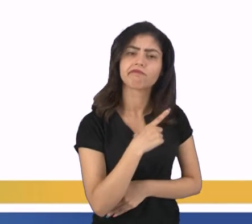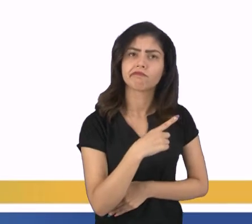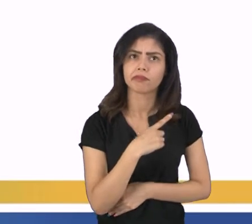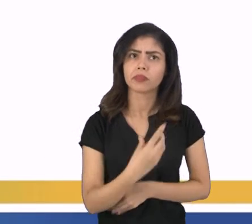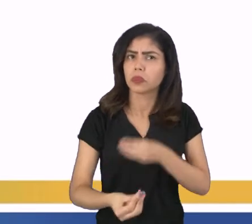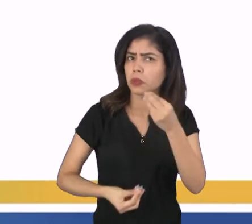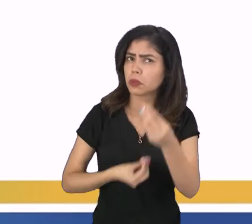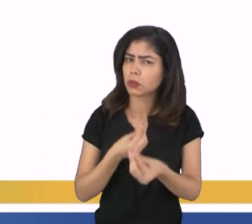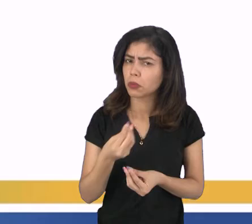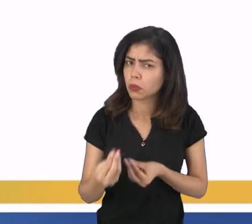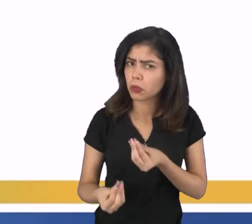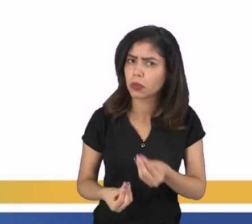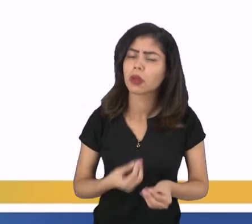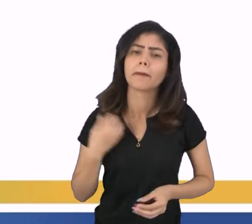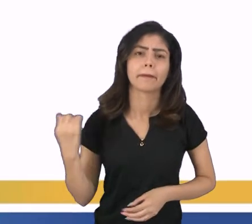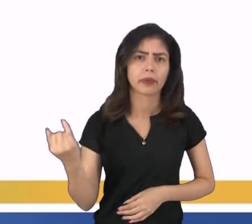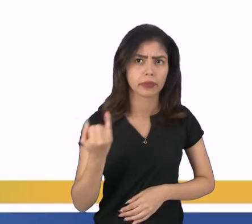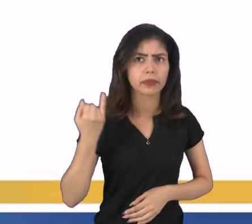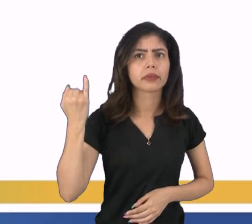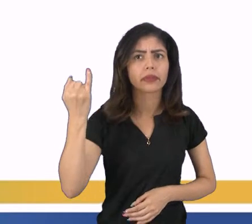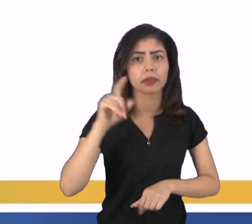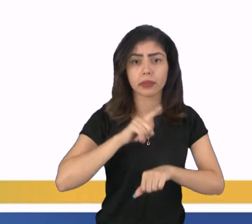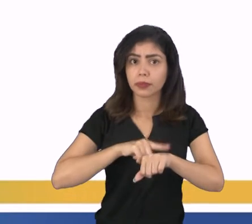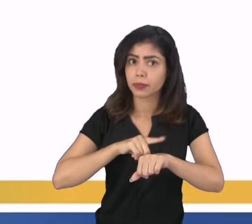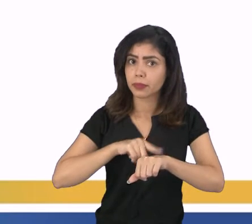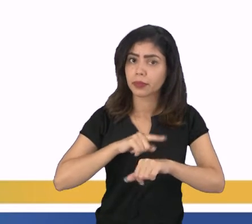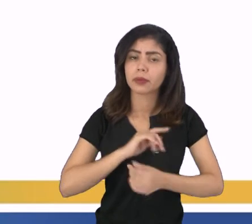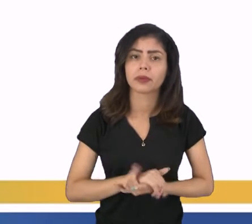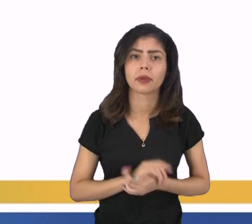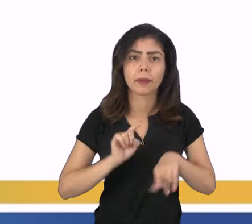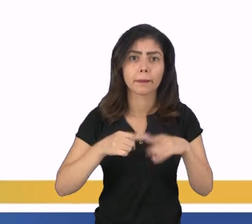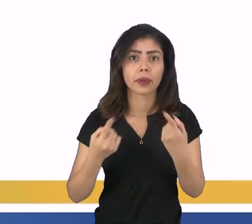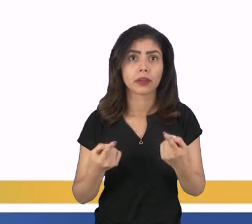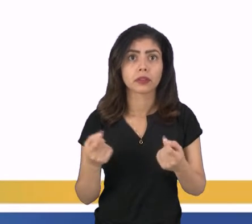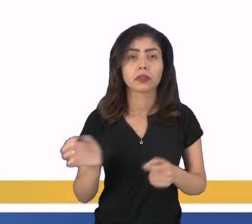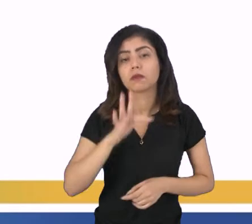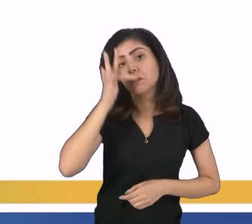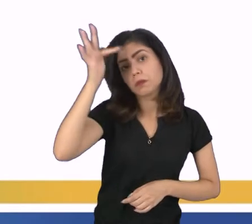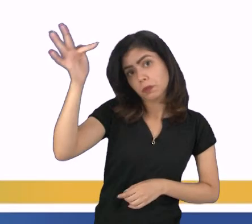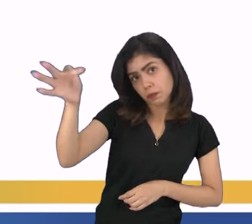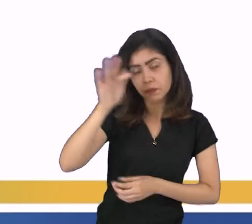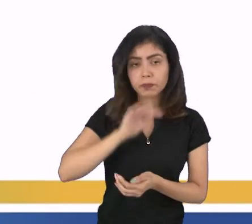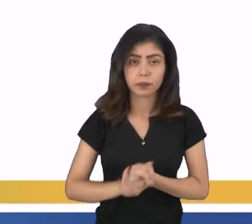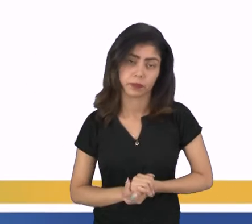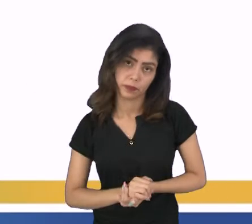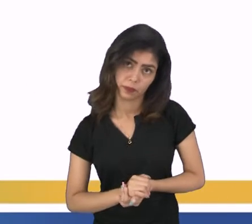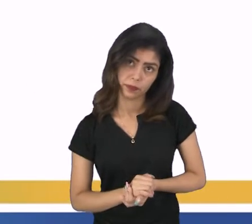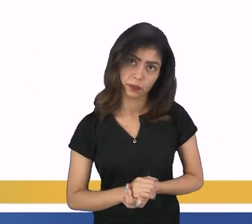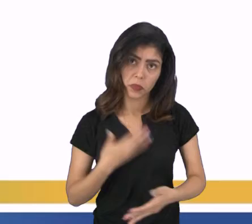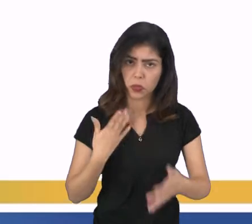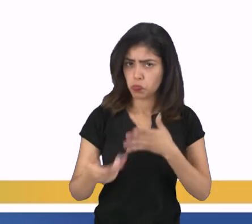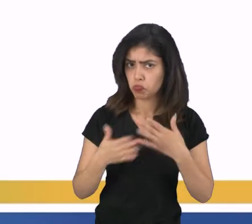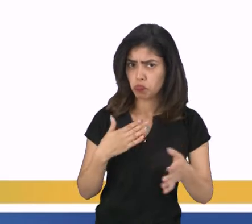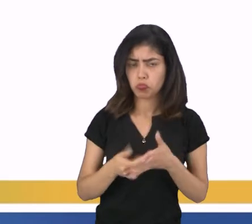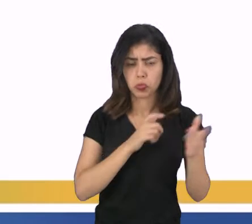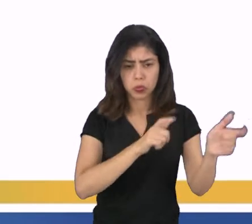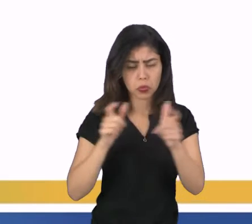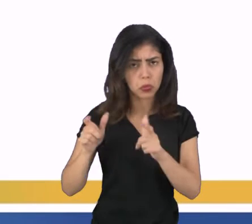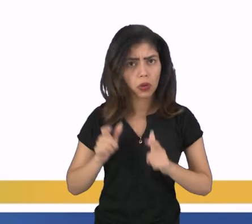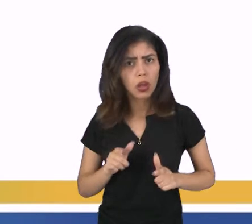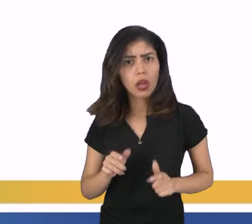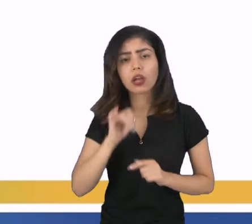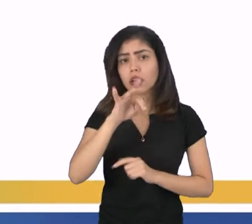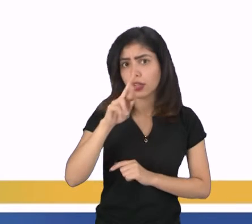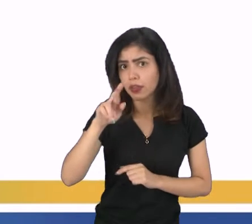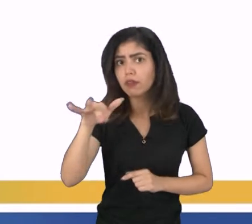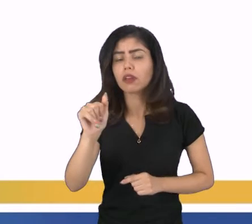uma forma, ela vai ter uma importância no tempo, mas que futuramente, em função, dependendo da infraestrutura